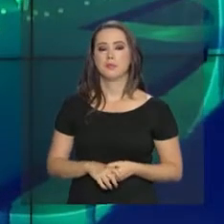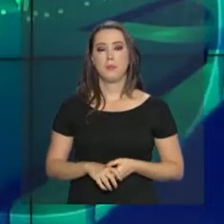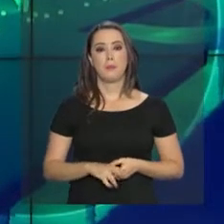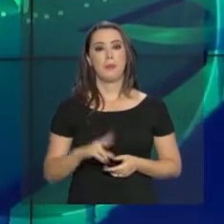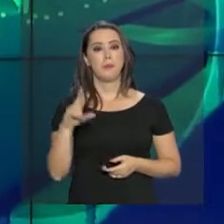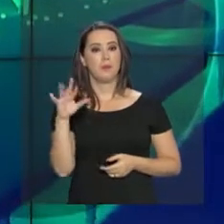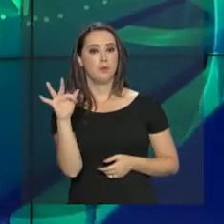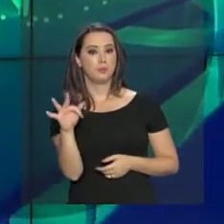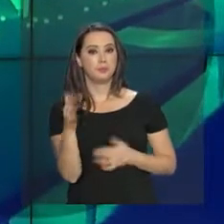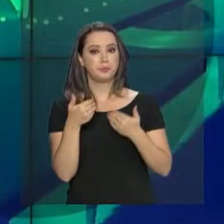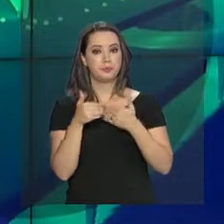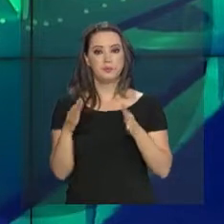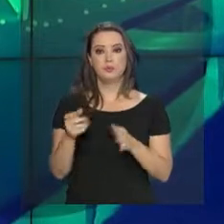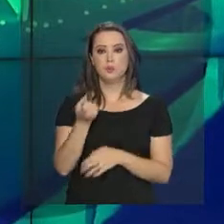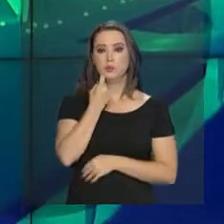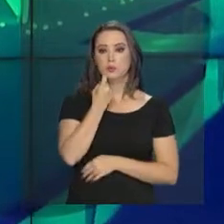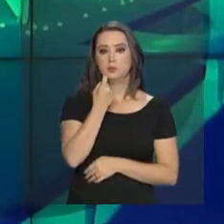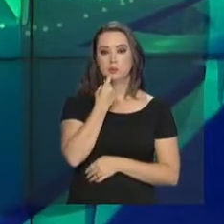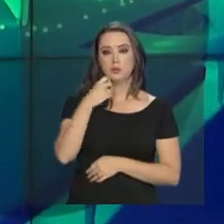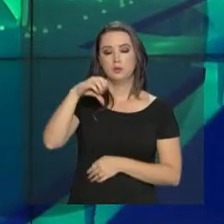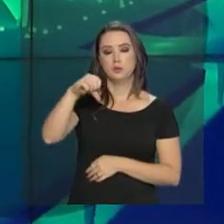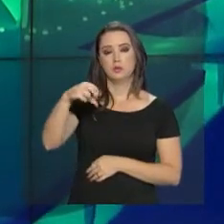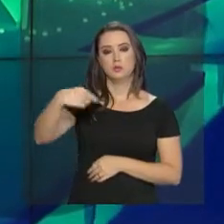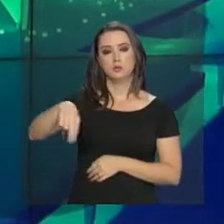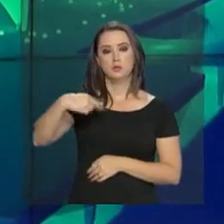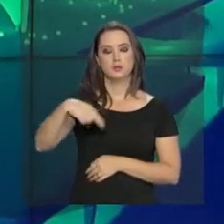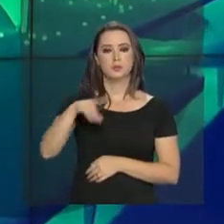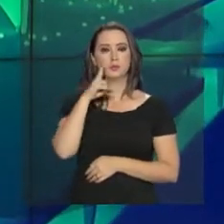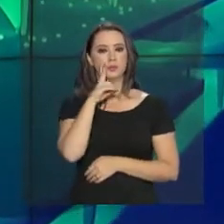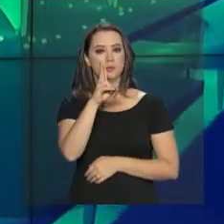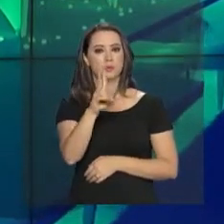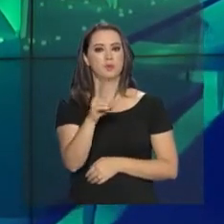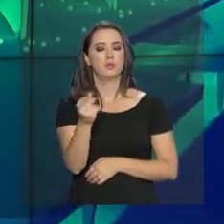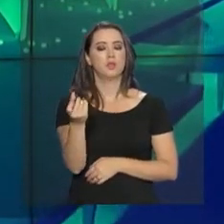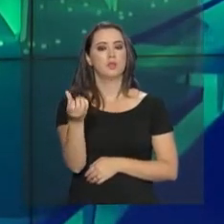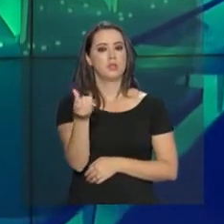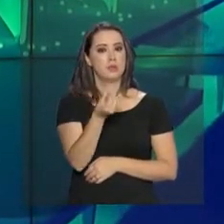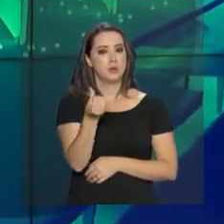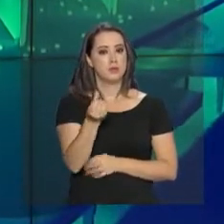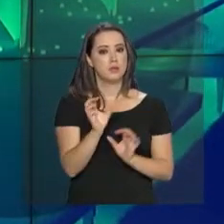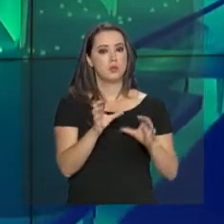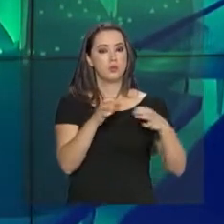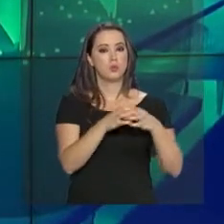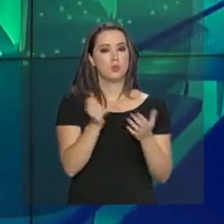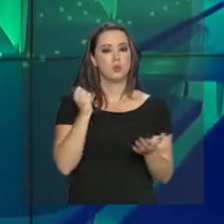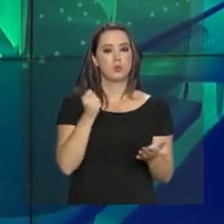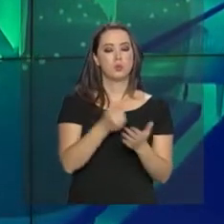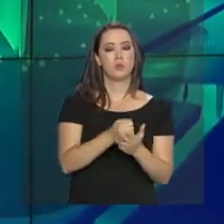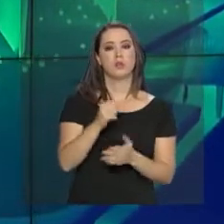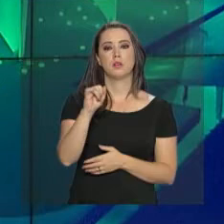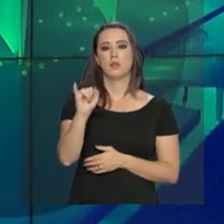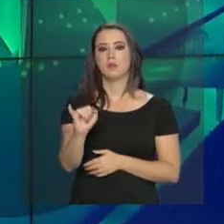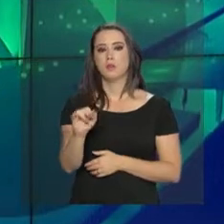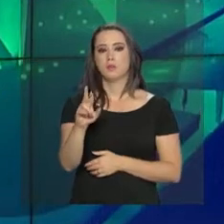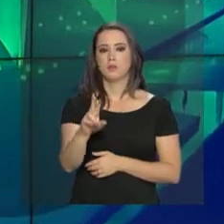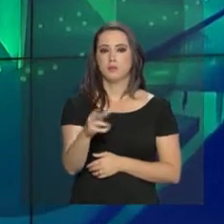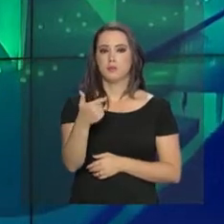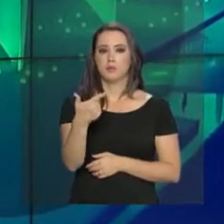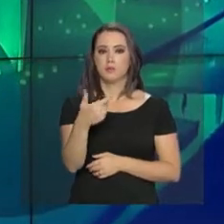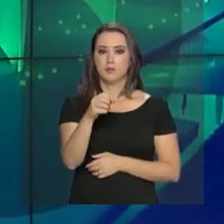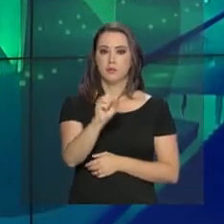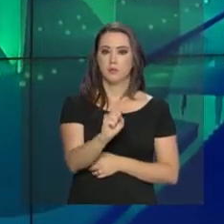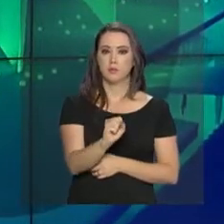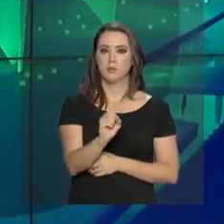a receita federal abre nesta sexta feira 9 de novembro consulta ao sexto lote de restituição do imposto de renda